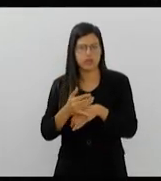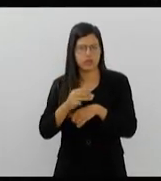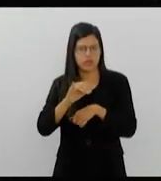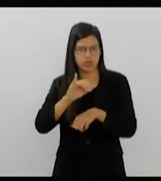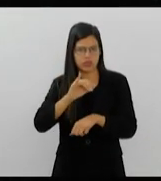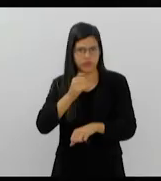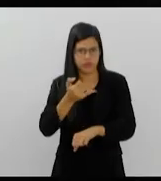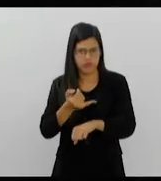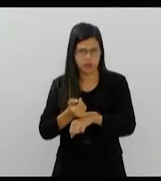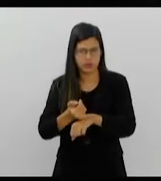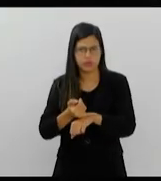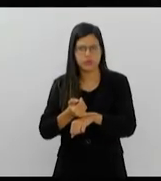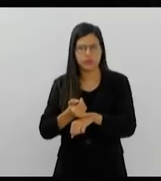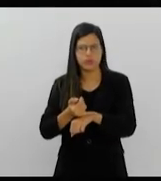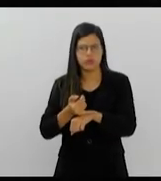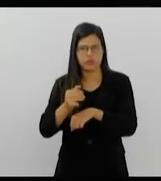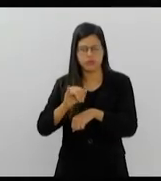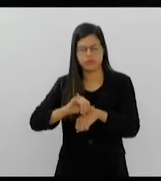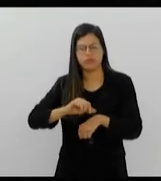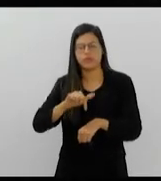talento desperdiçado.